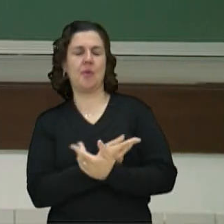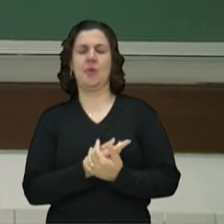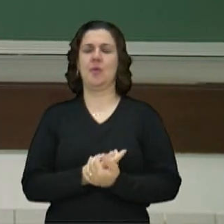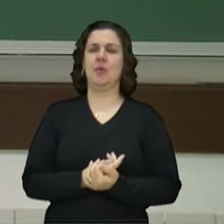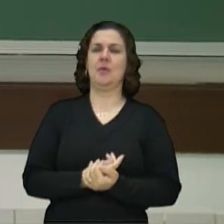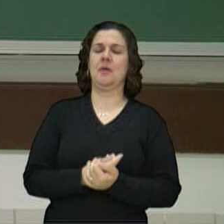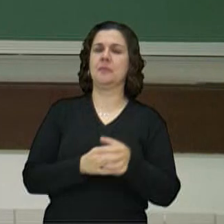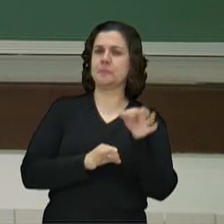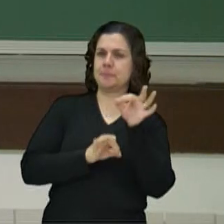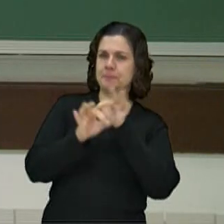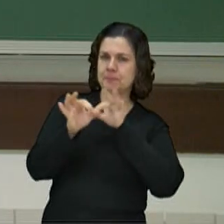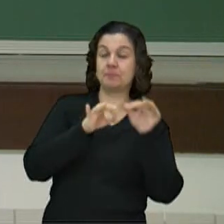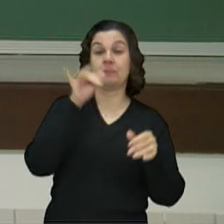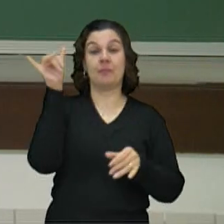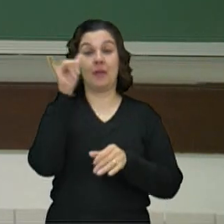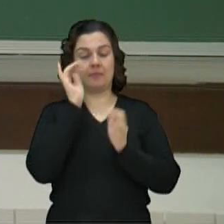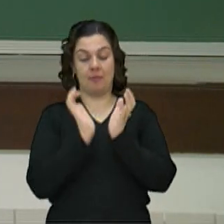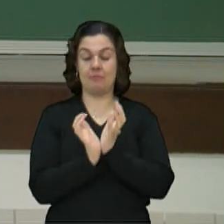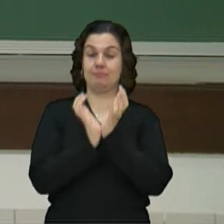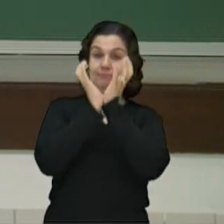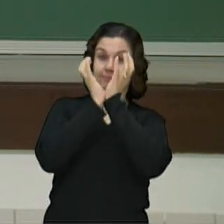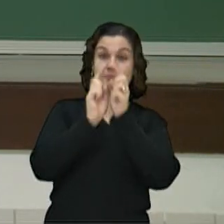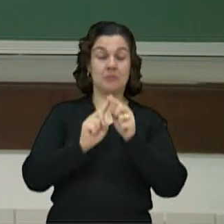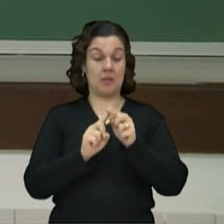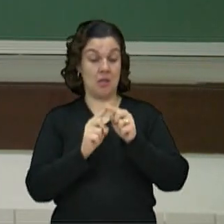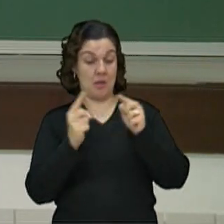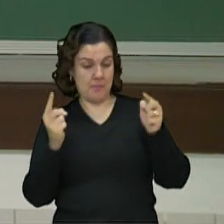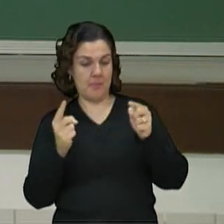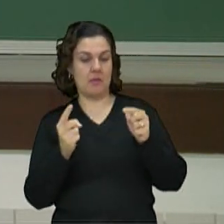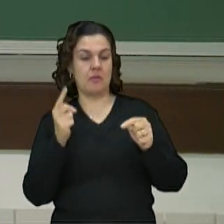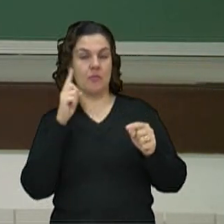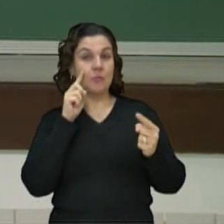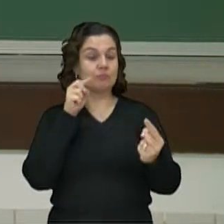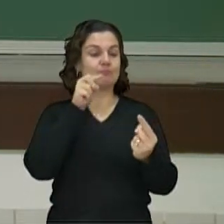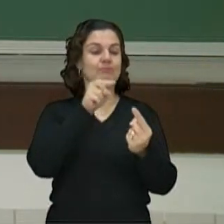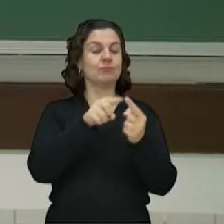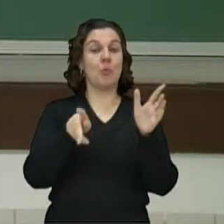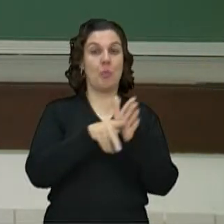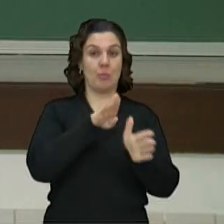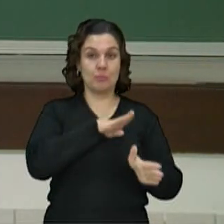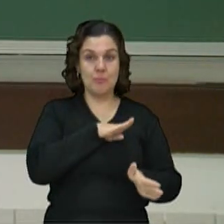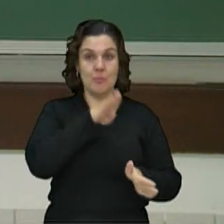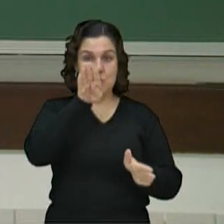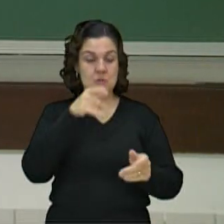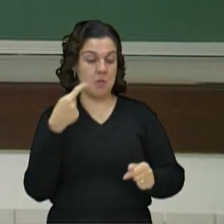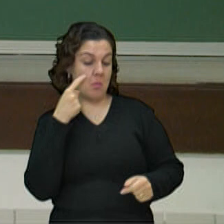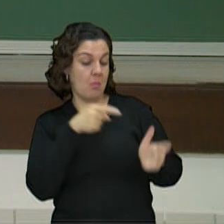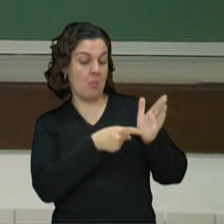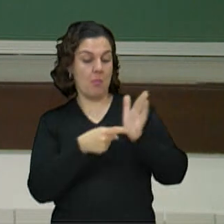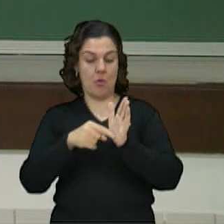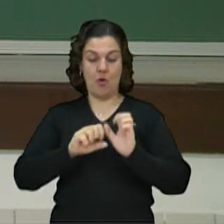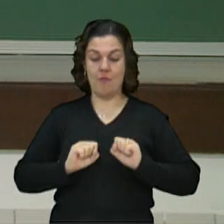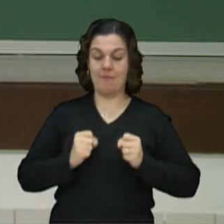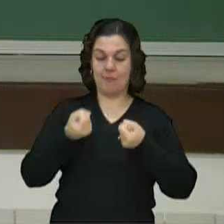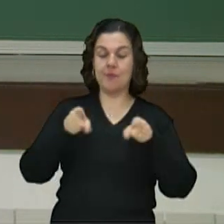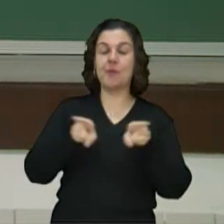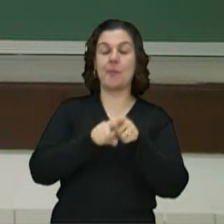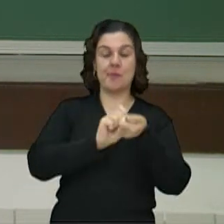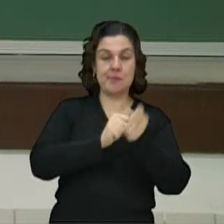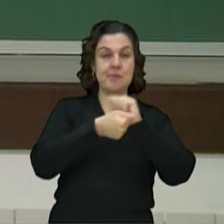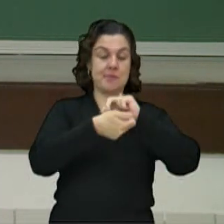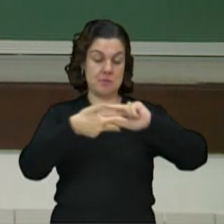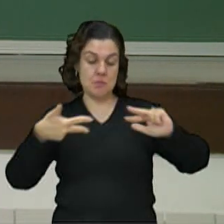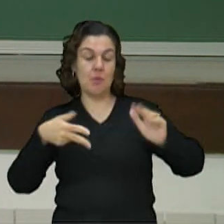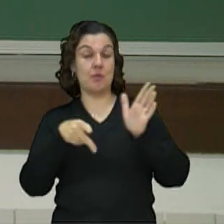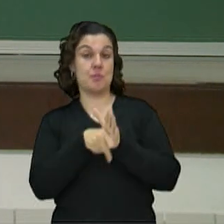de arranjos para que a Itália fosse campeã, mas serviu ao propósito do Mussolini, mostrar a força também no esporte da